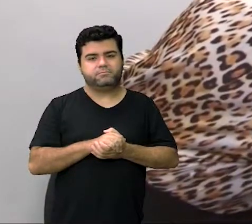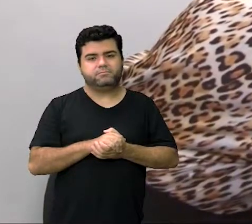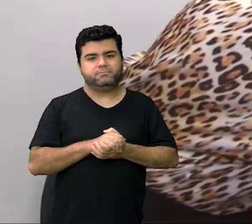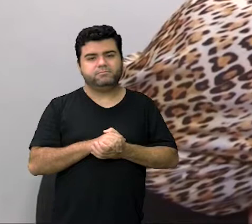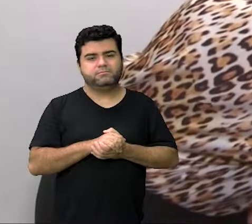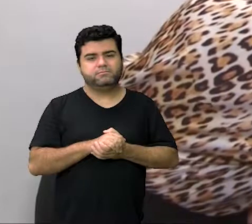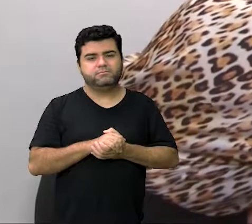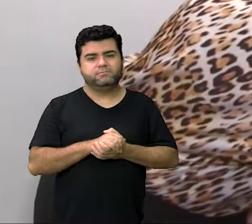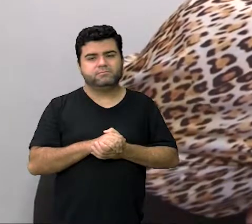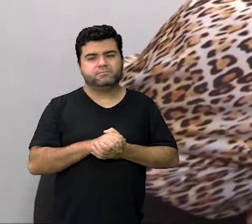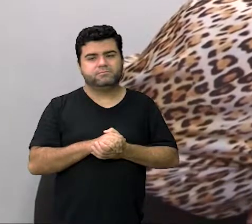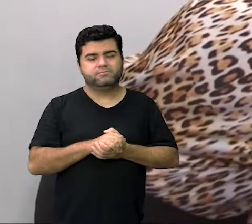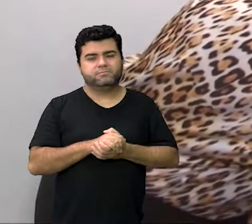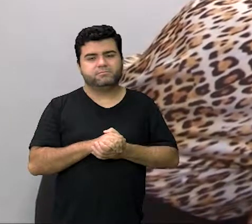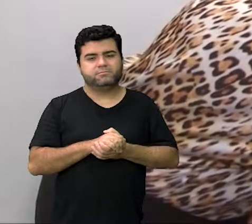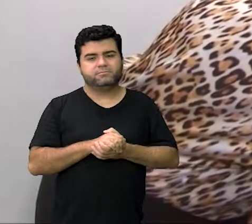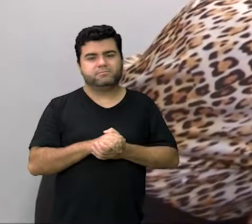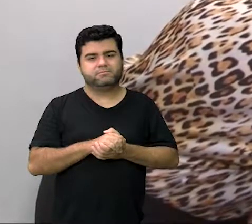Ai, que lindo.